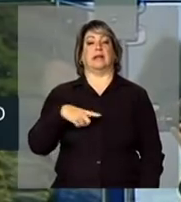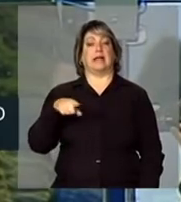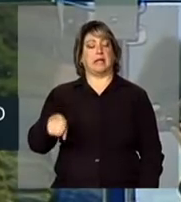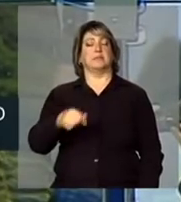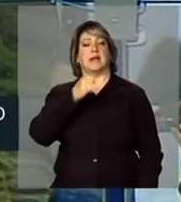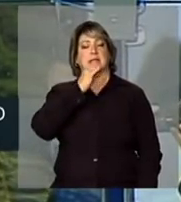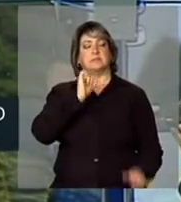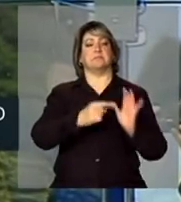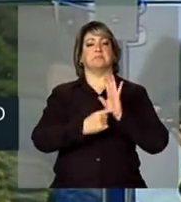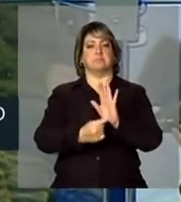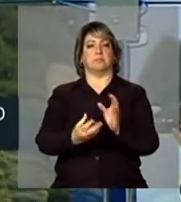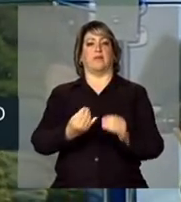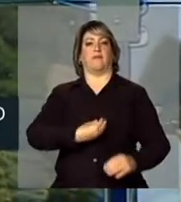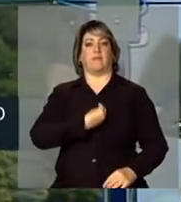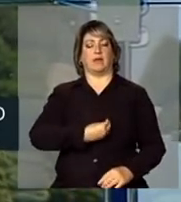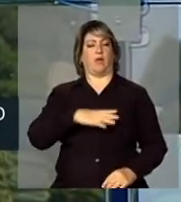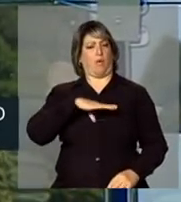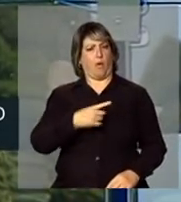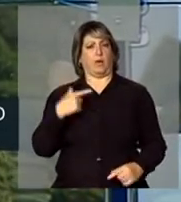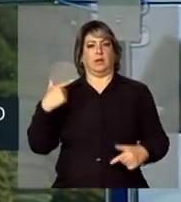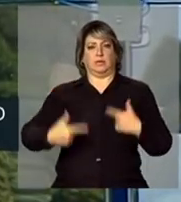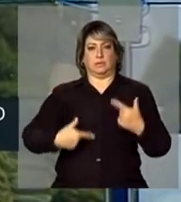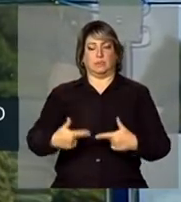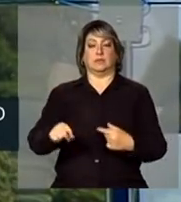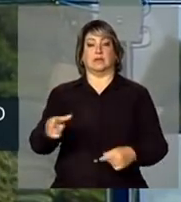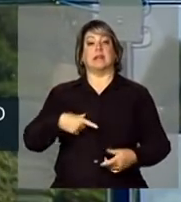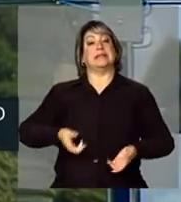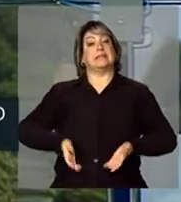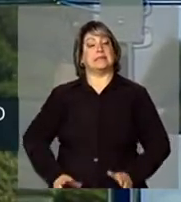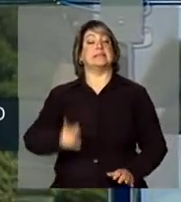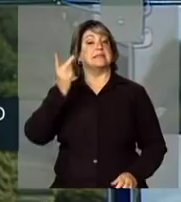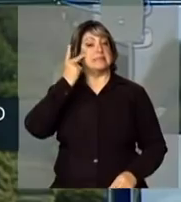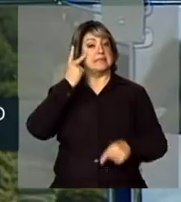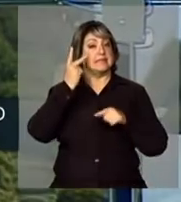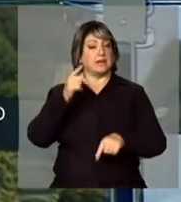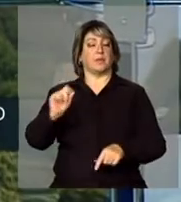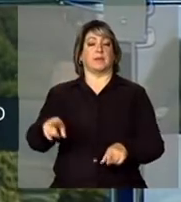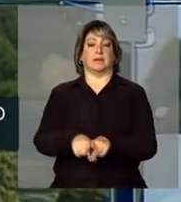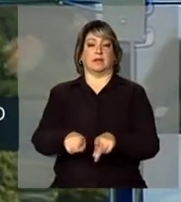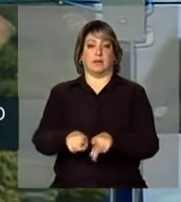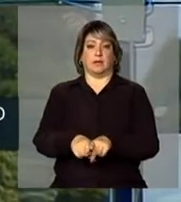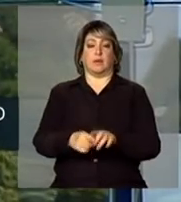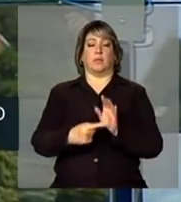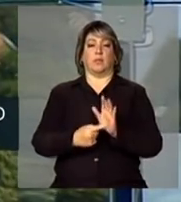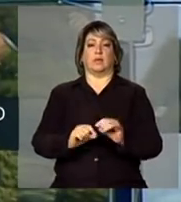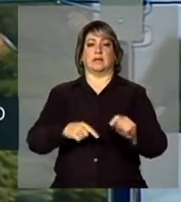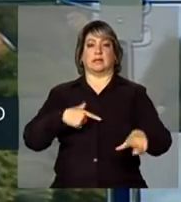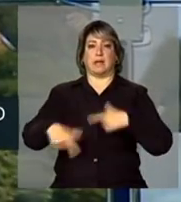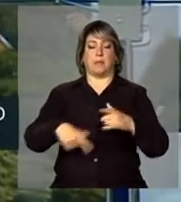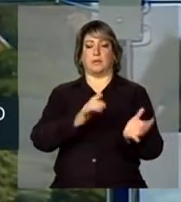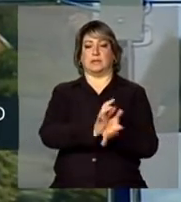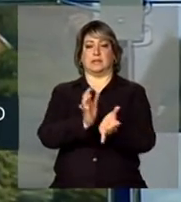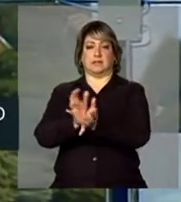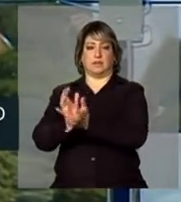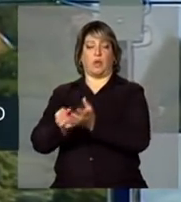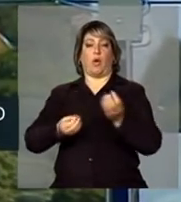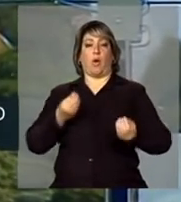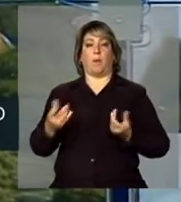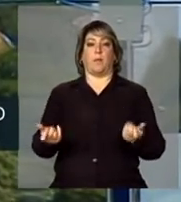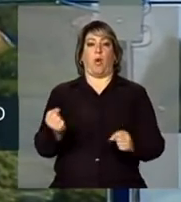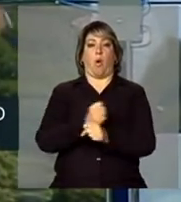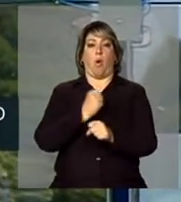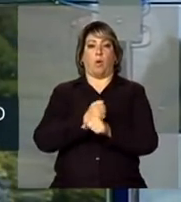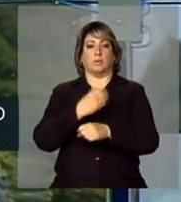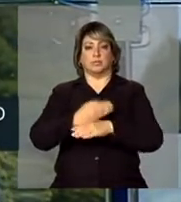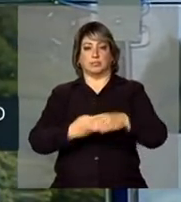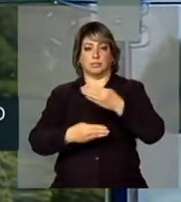vida, perseverança e coragem. Natural de São Paulo, destacou-se por sua atuação em setores como construção